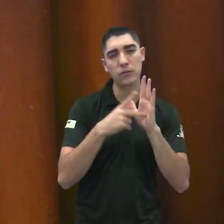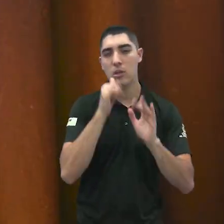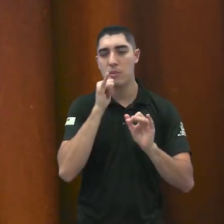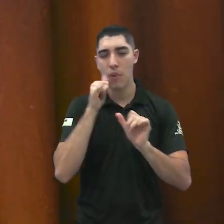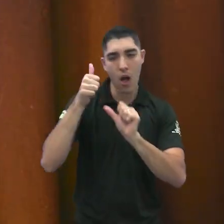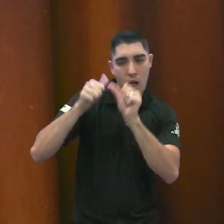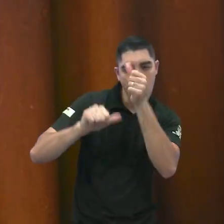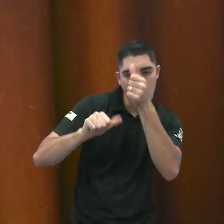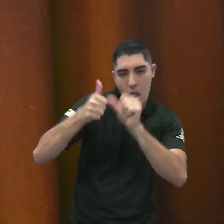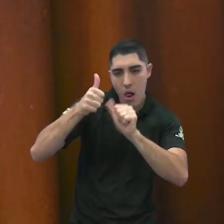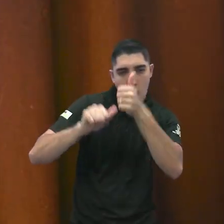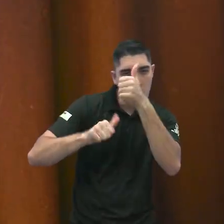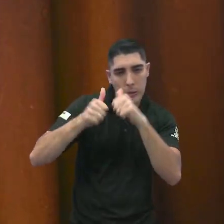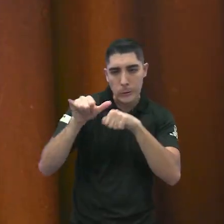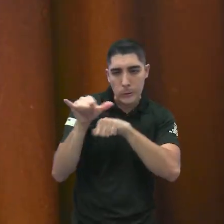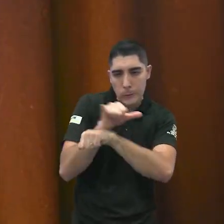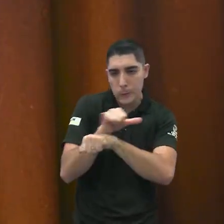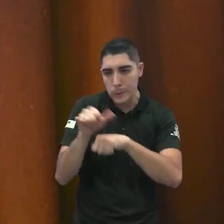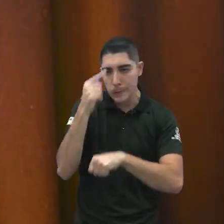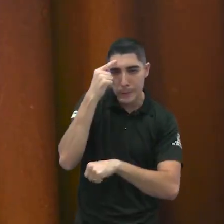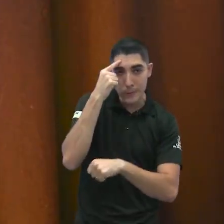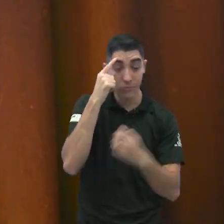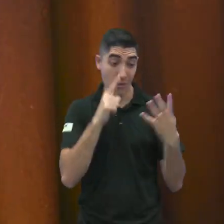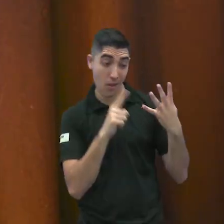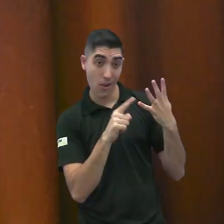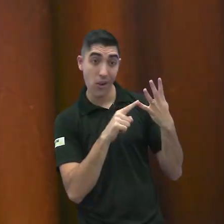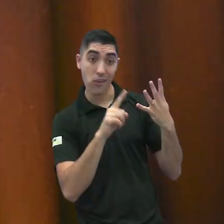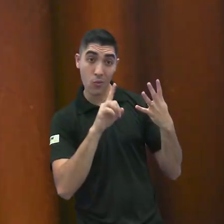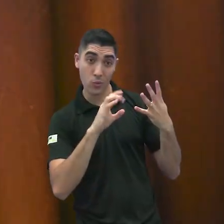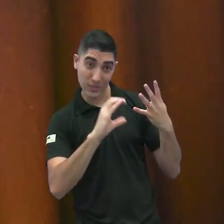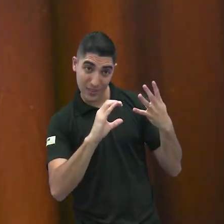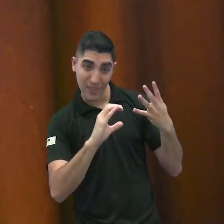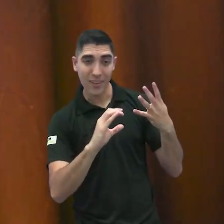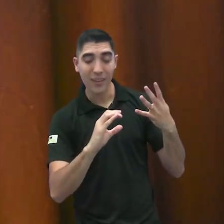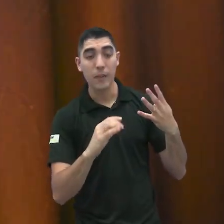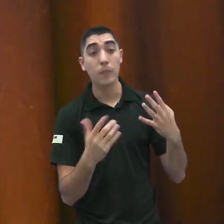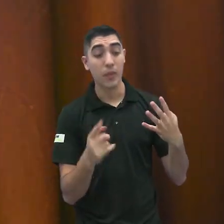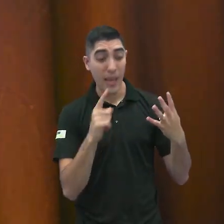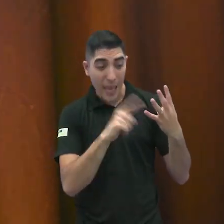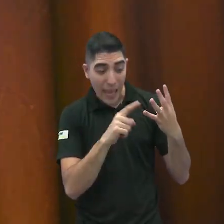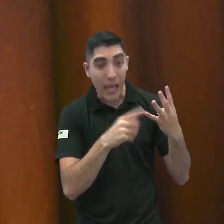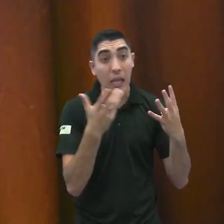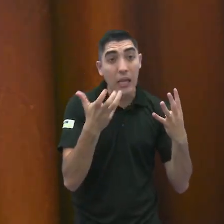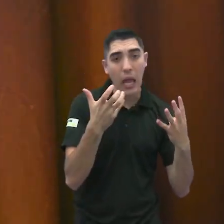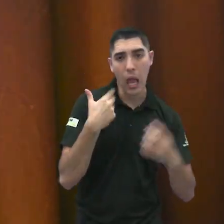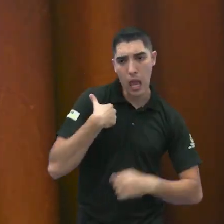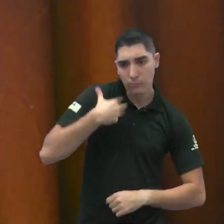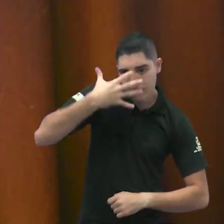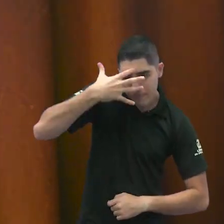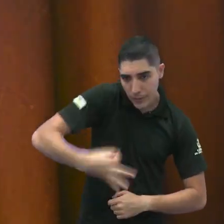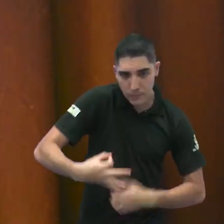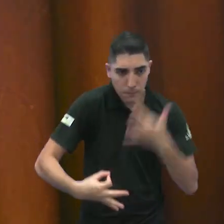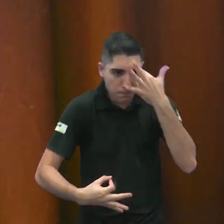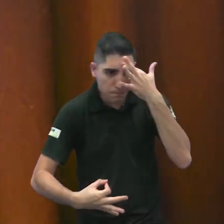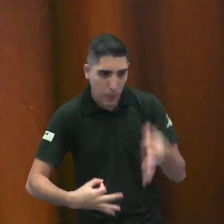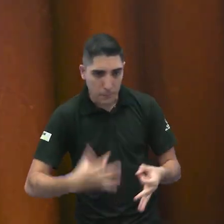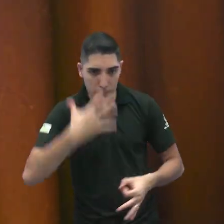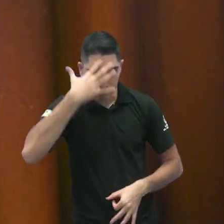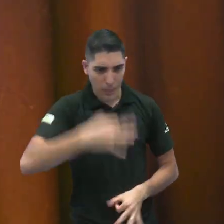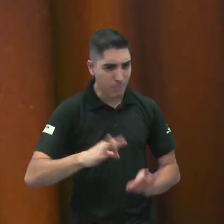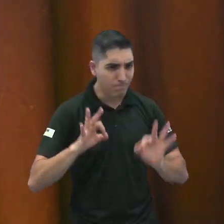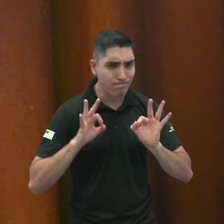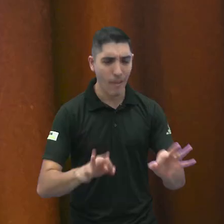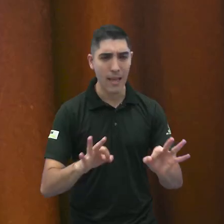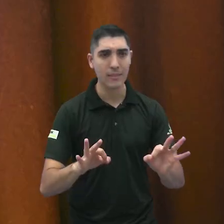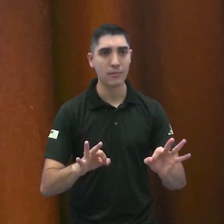analítico e estratégico, o conforme é muito analítico, muito estratégico. Ele busca ter certeza de tudo para que ele